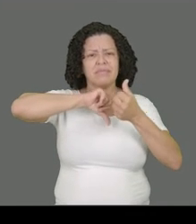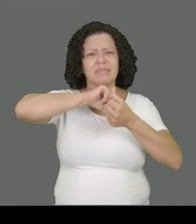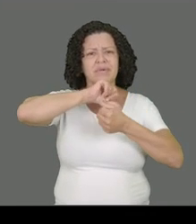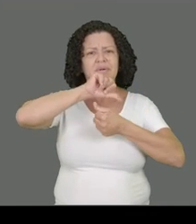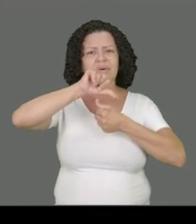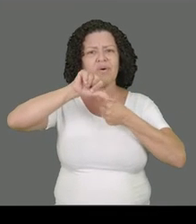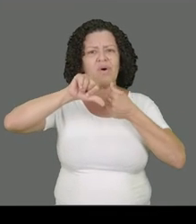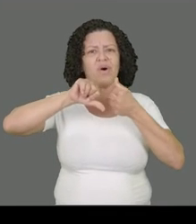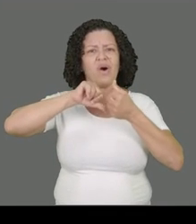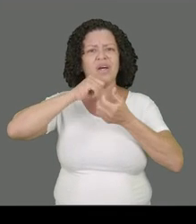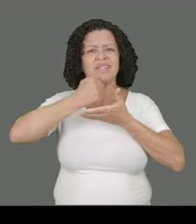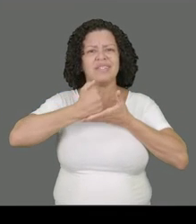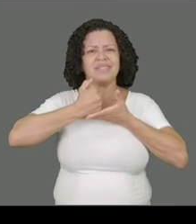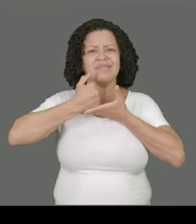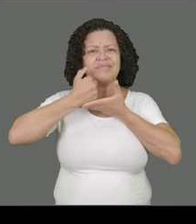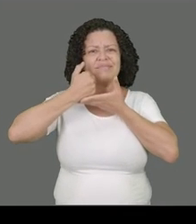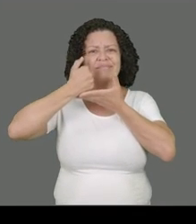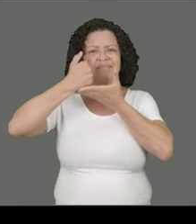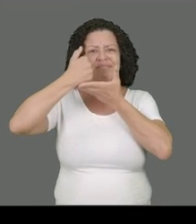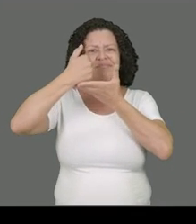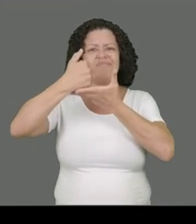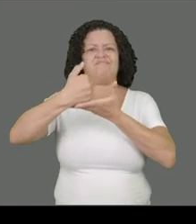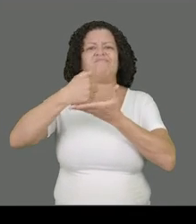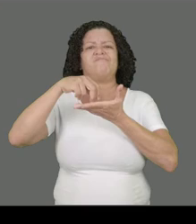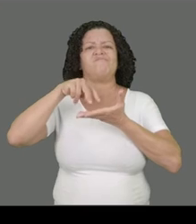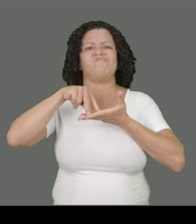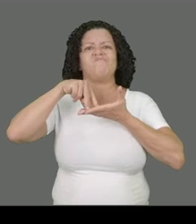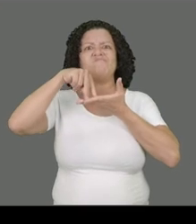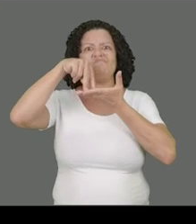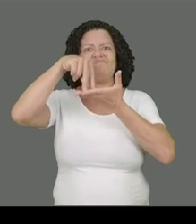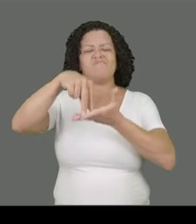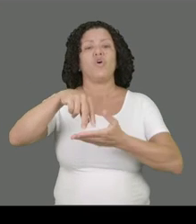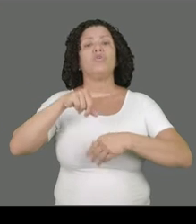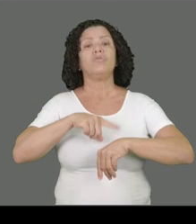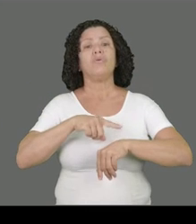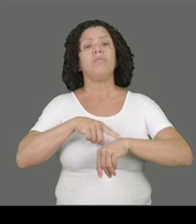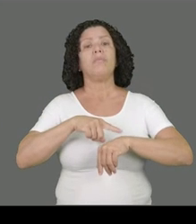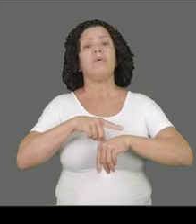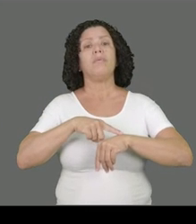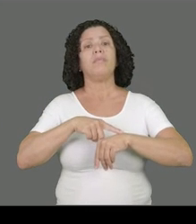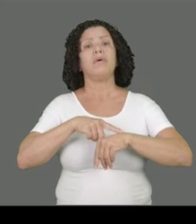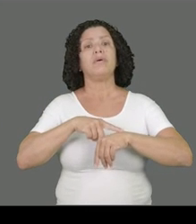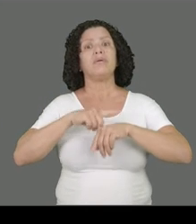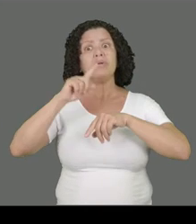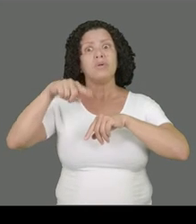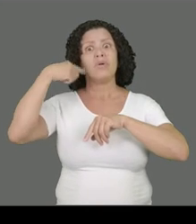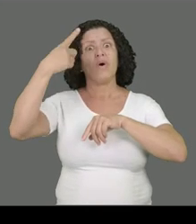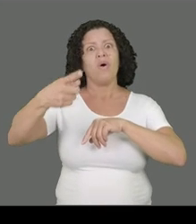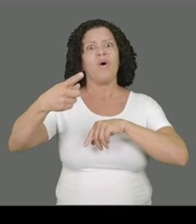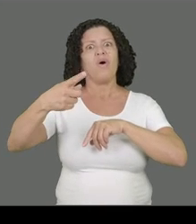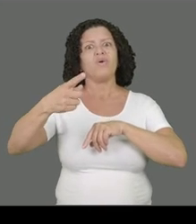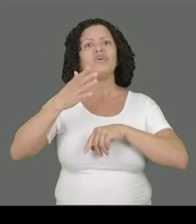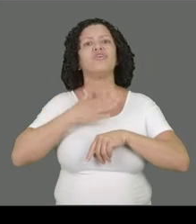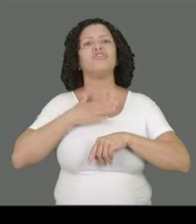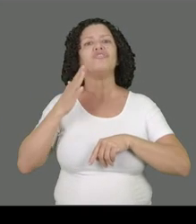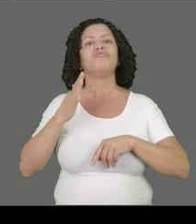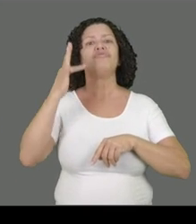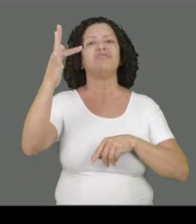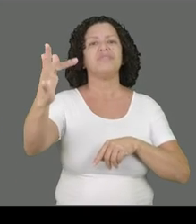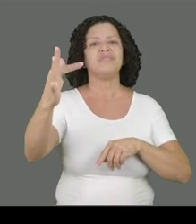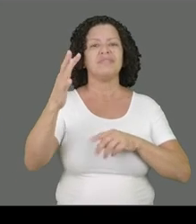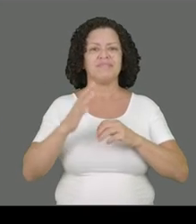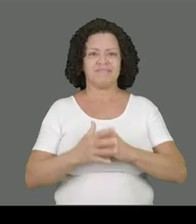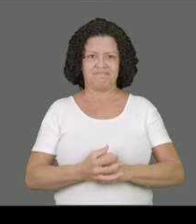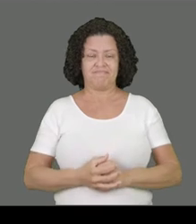ele se transforma no suporte, a sustentação do momento seguinte, que